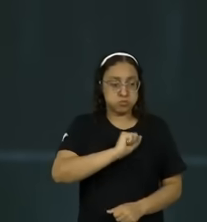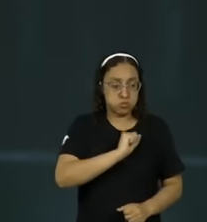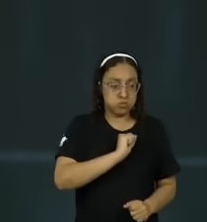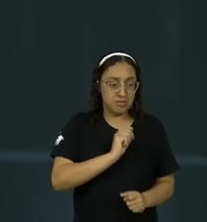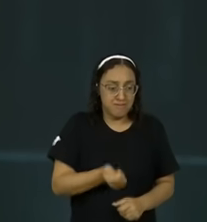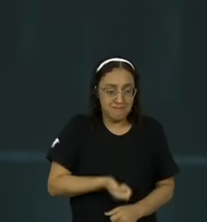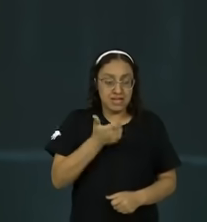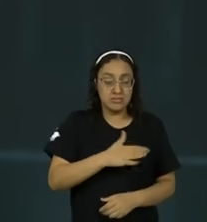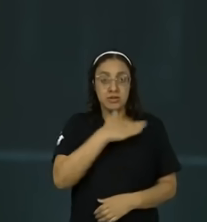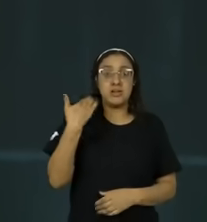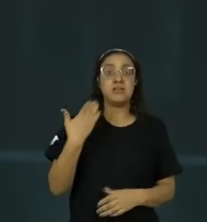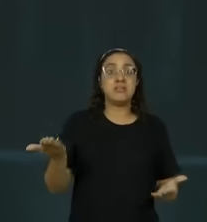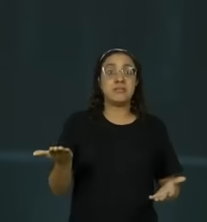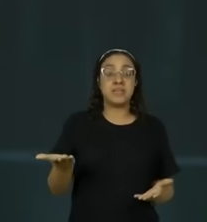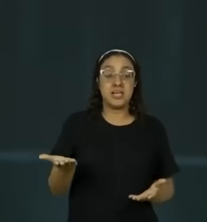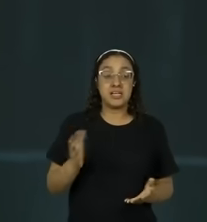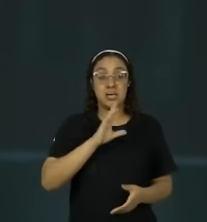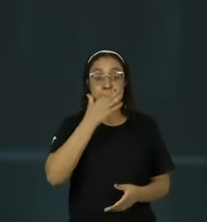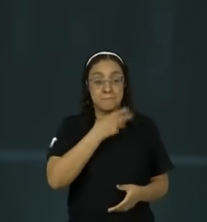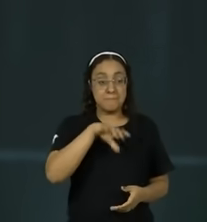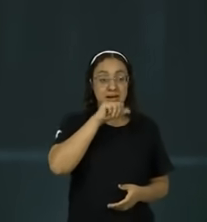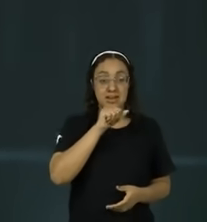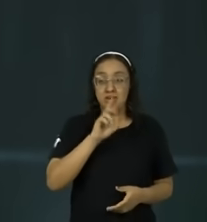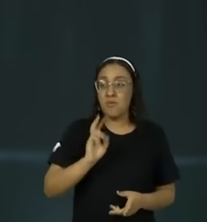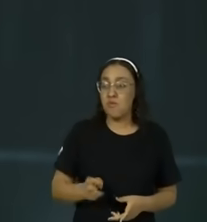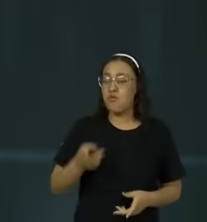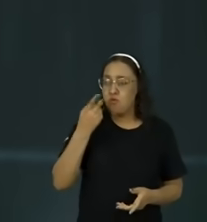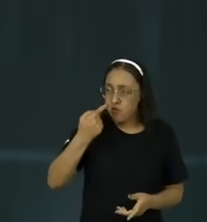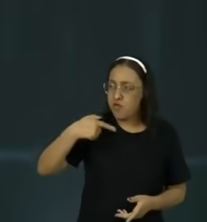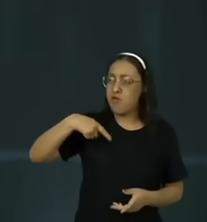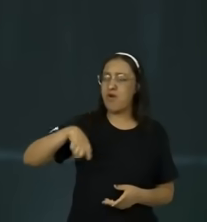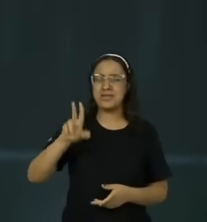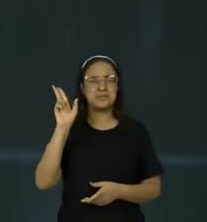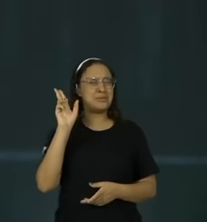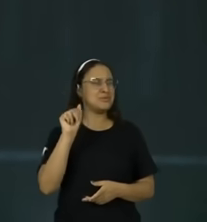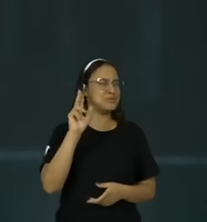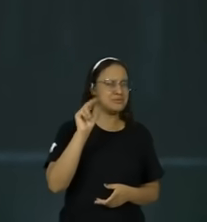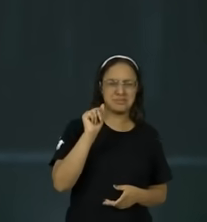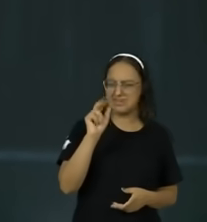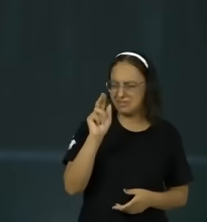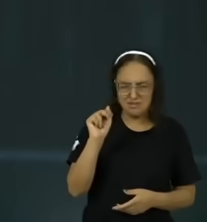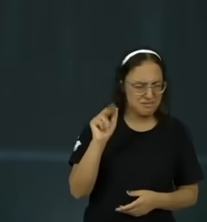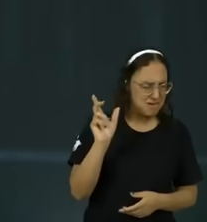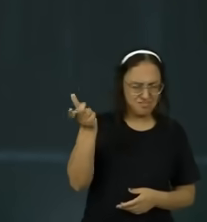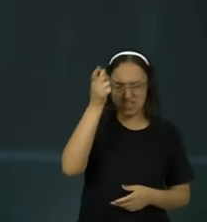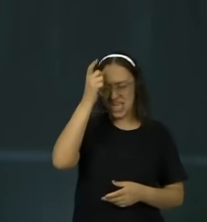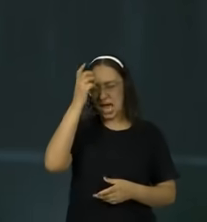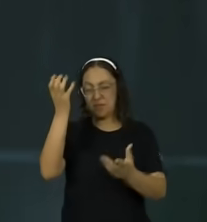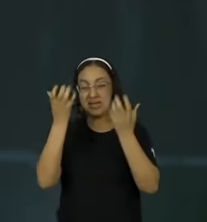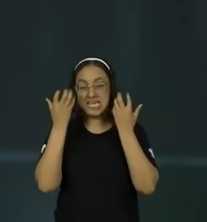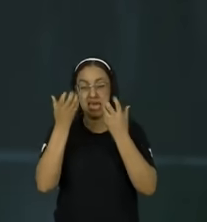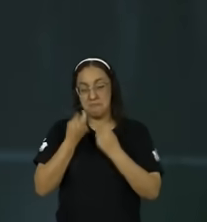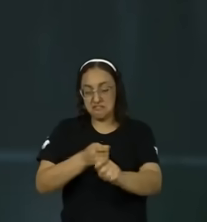falou: você não vai morrer não, você vai voltar para o Egito e vai ver que nunca foi o diabo, nunca foi a vingança, sempre